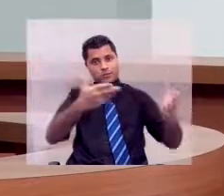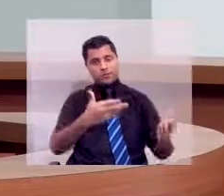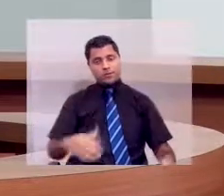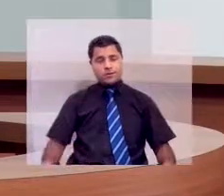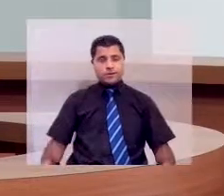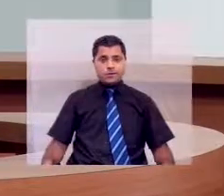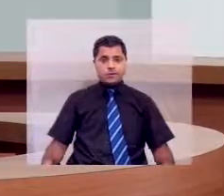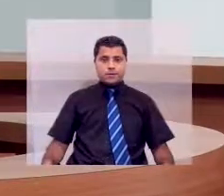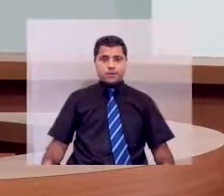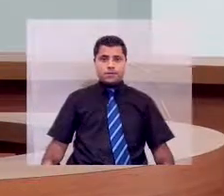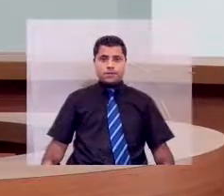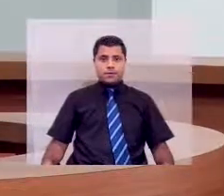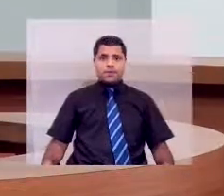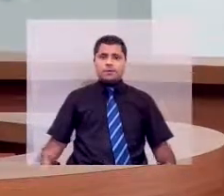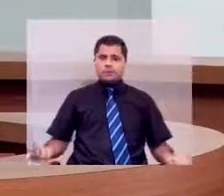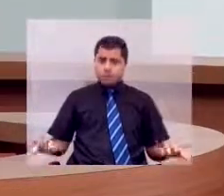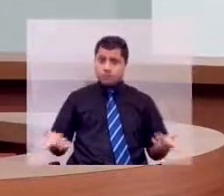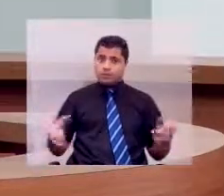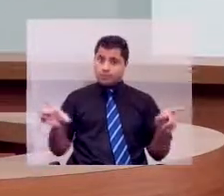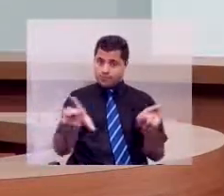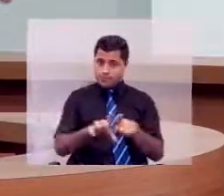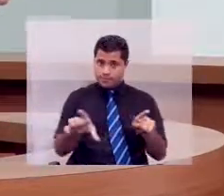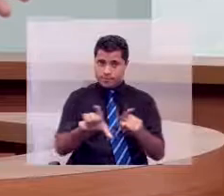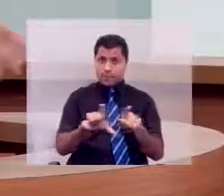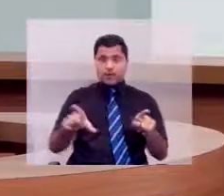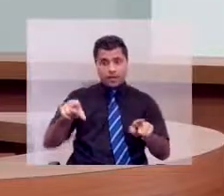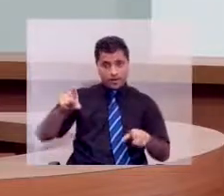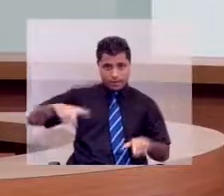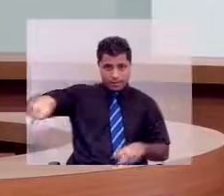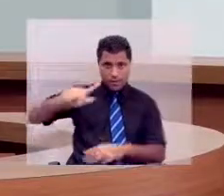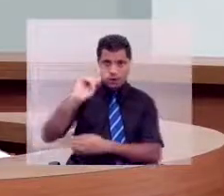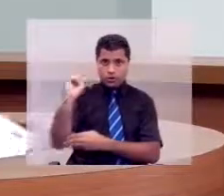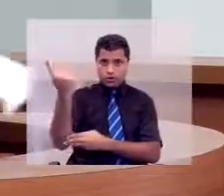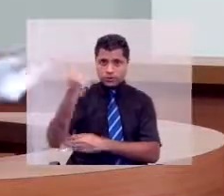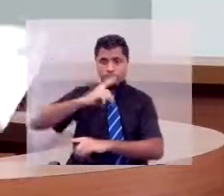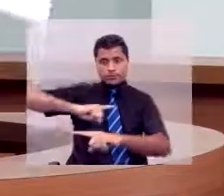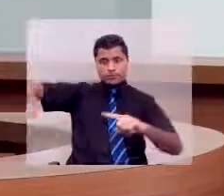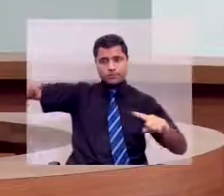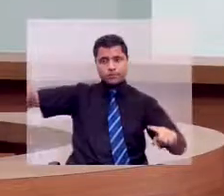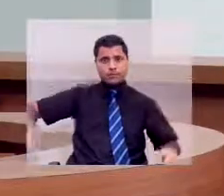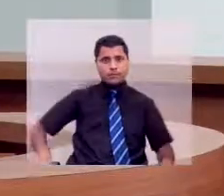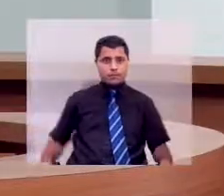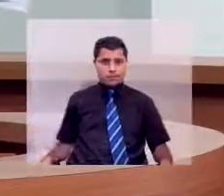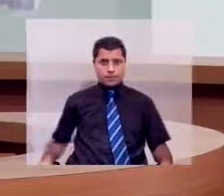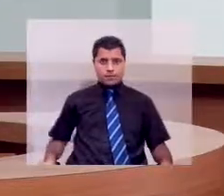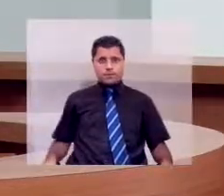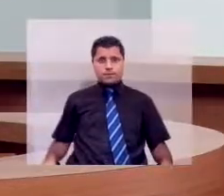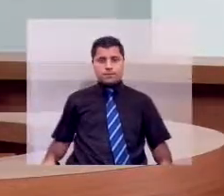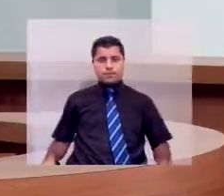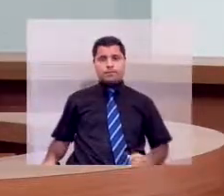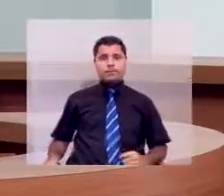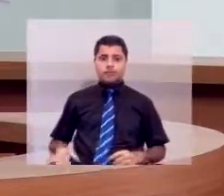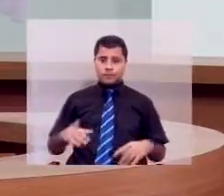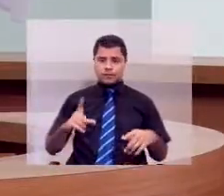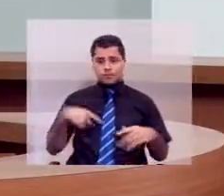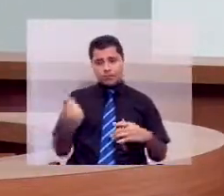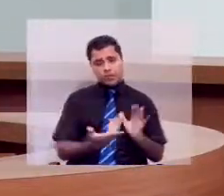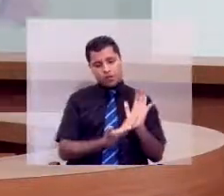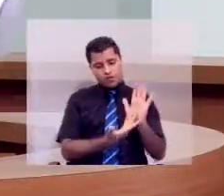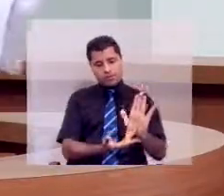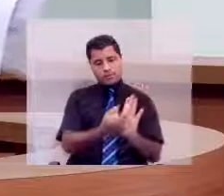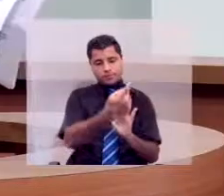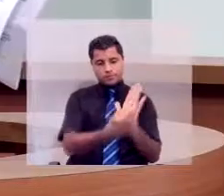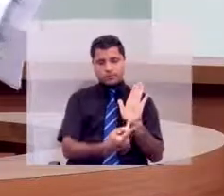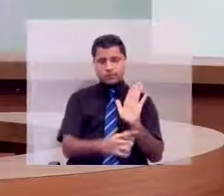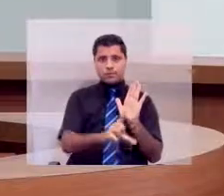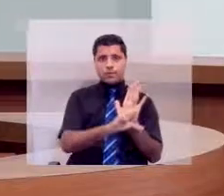certo? Então também ficam proibidos. E aí, nesse caso, nós apresentamos esse projeto